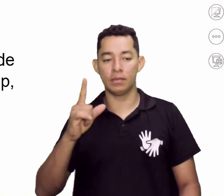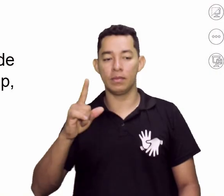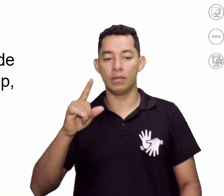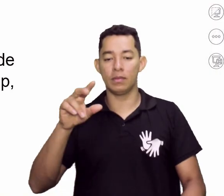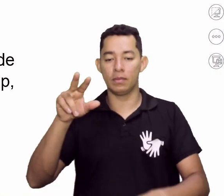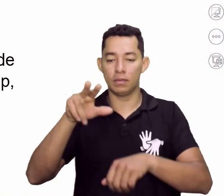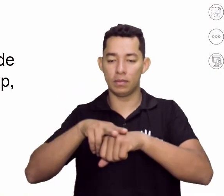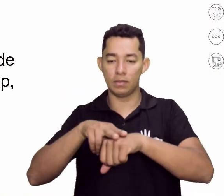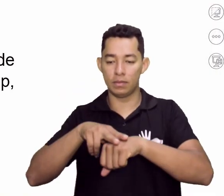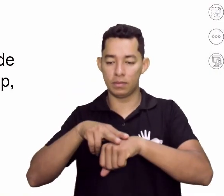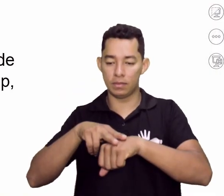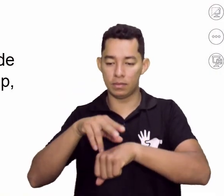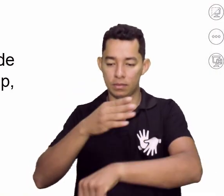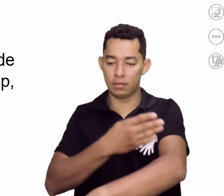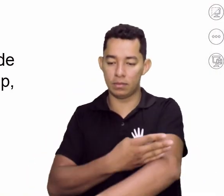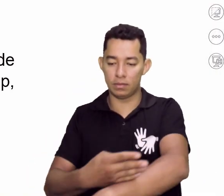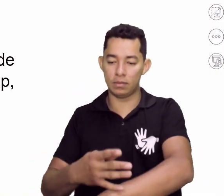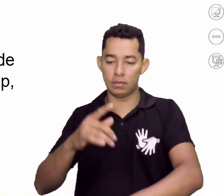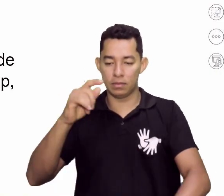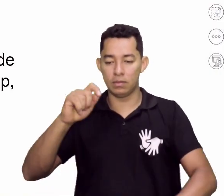bronze.